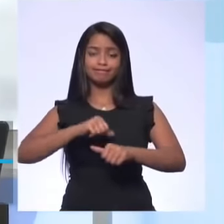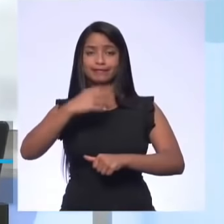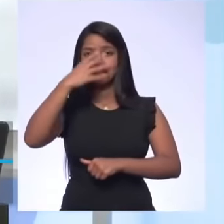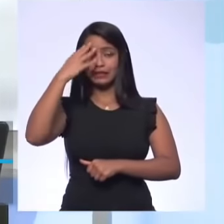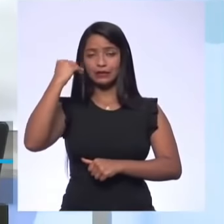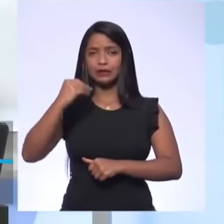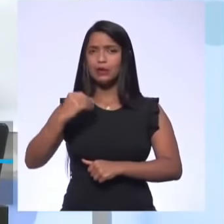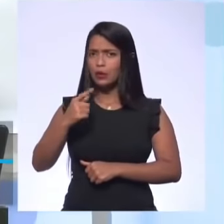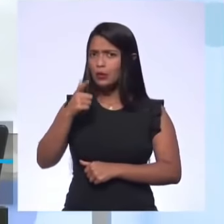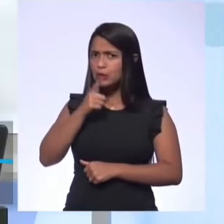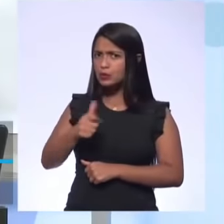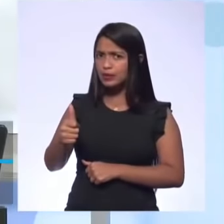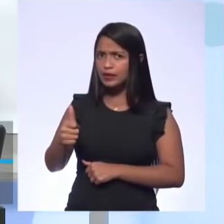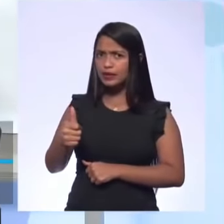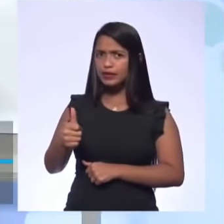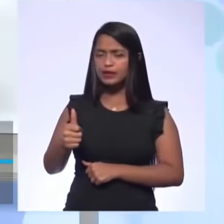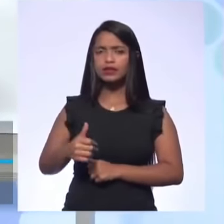Tá funcionando? Tá funcionando?